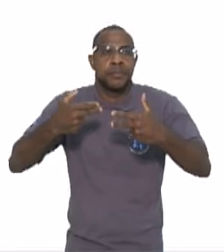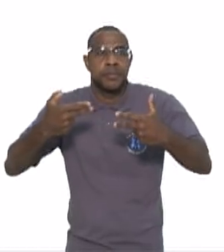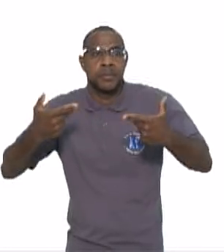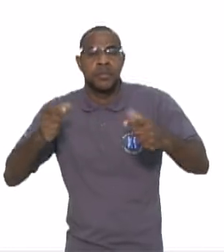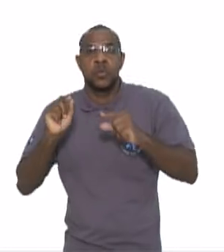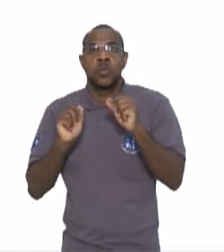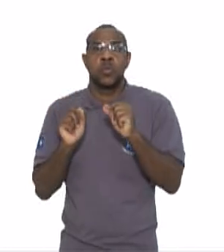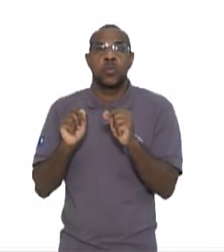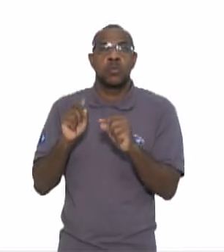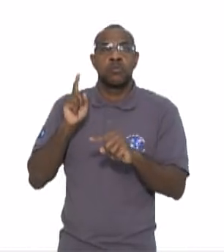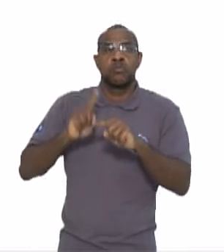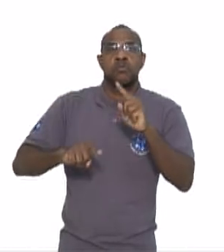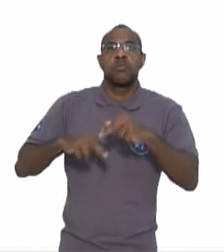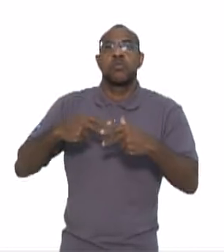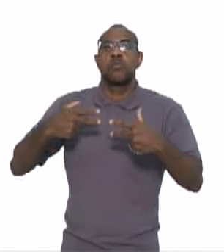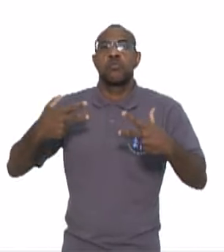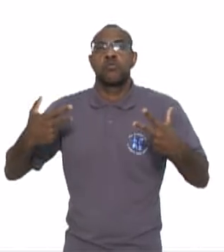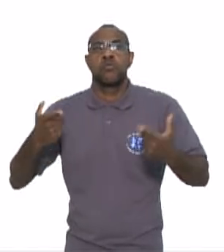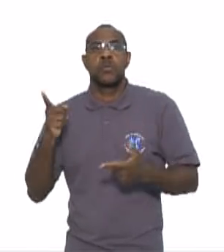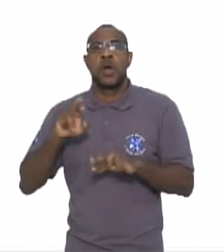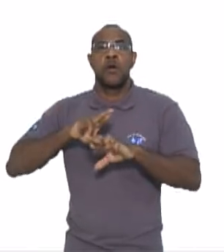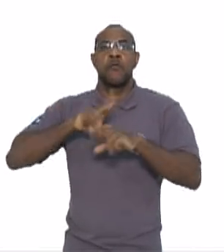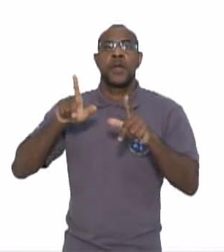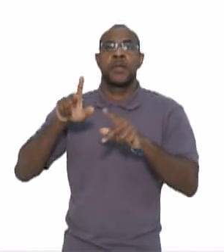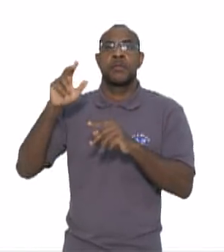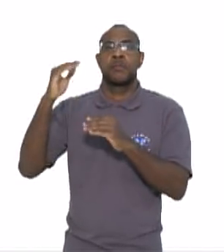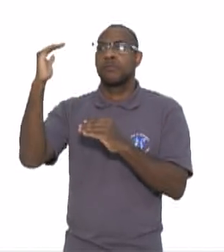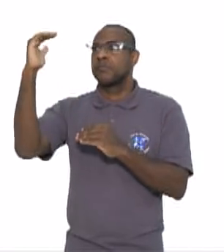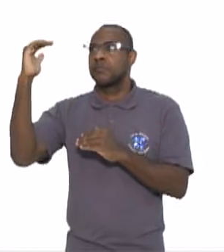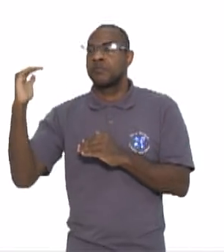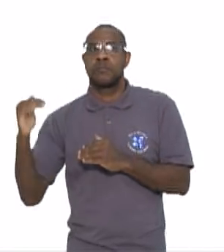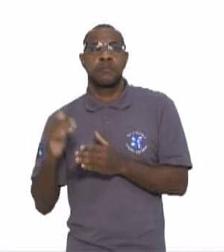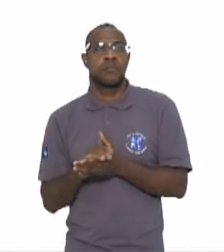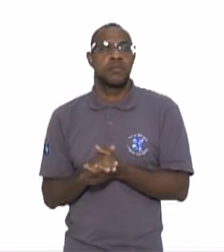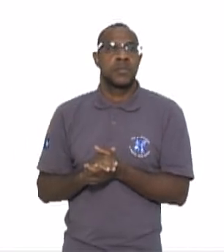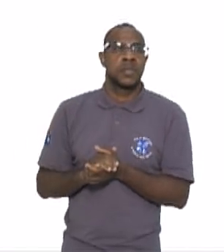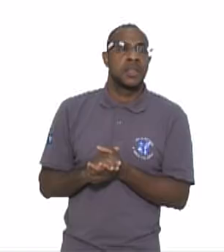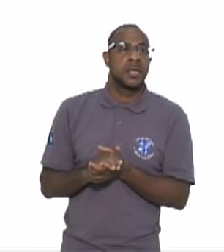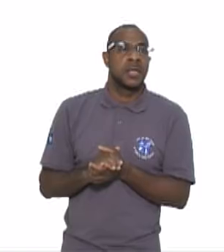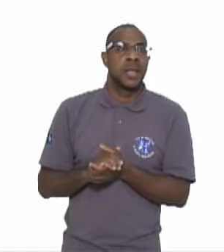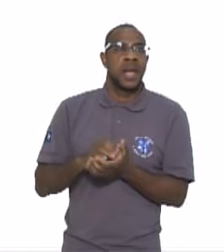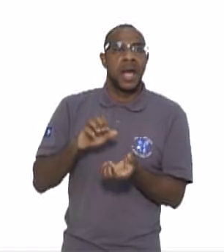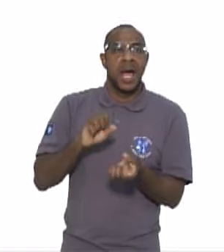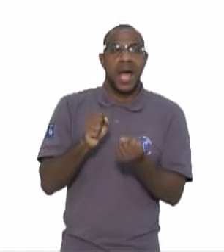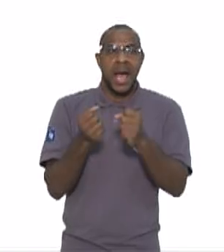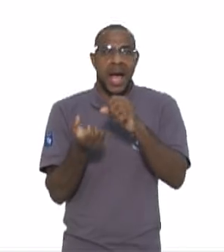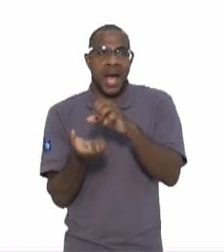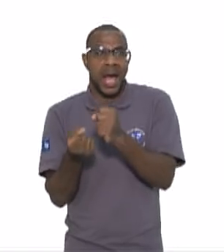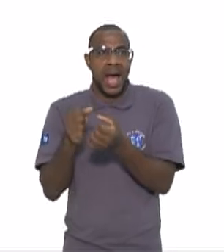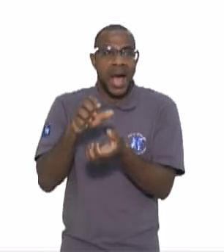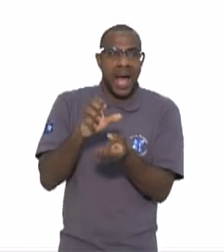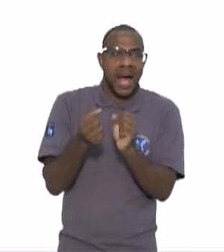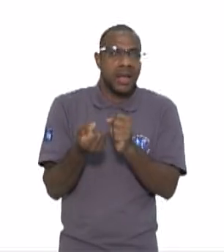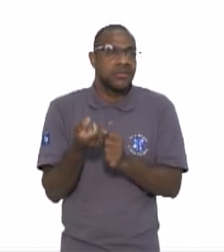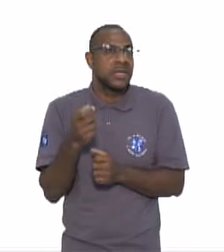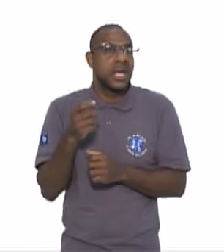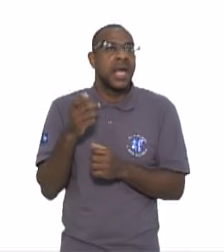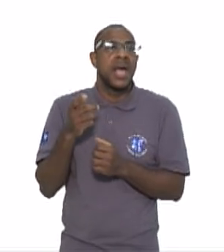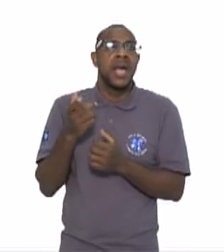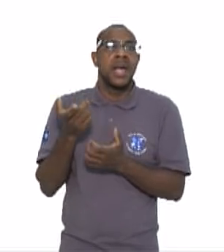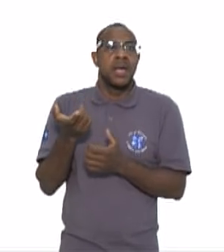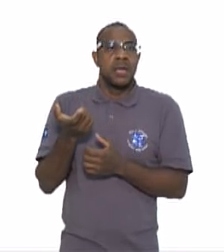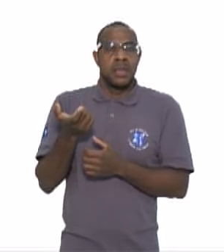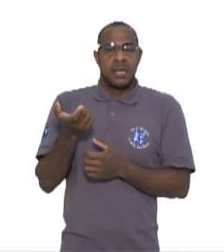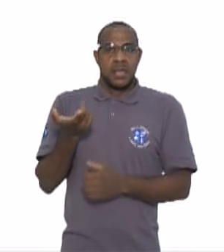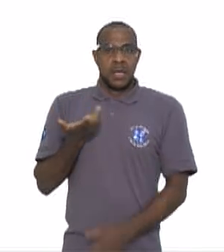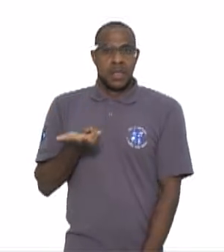Já vamos entender as diferenças, Toy Art e a memória afetiva da cultura pop. Então, eu vou